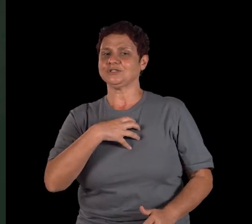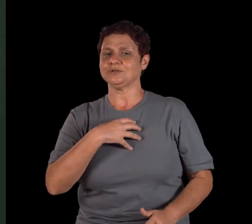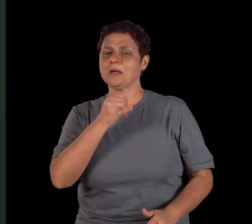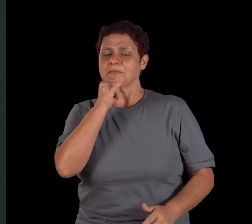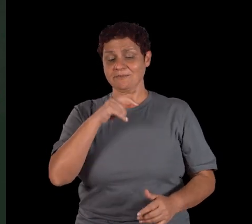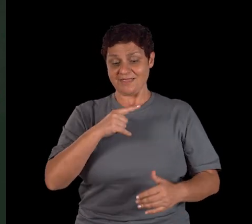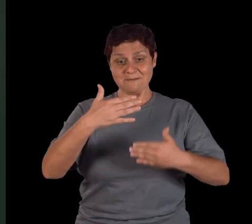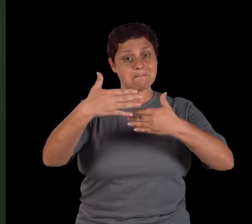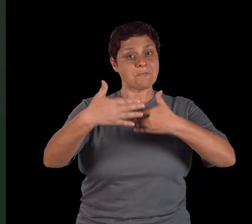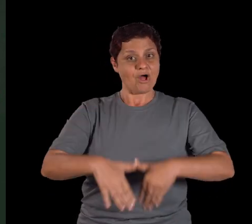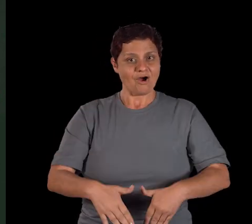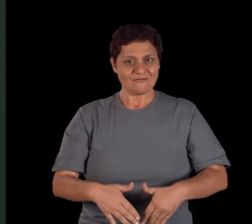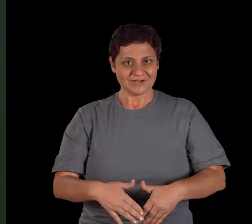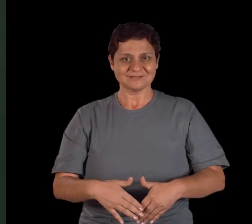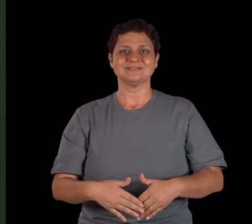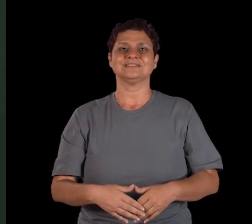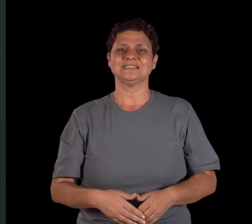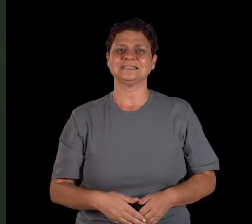numa prova.